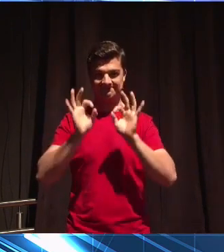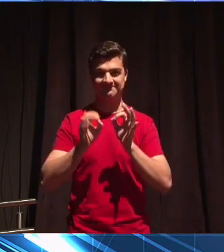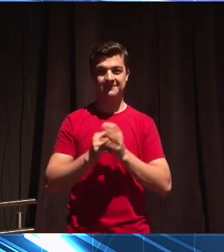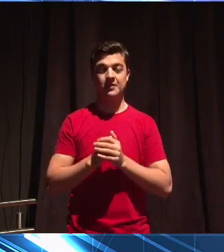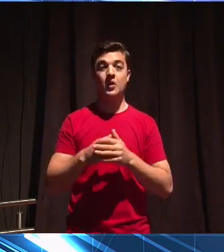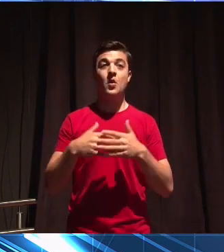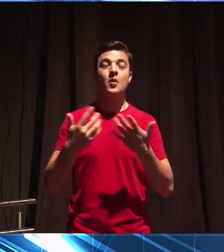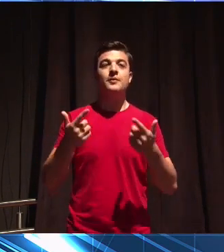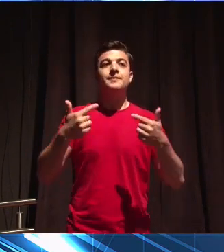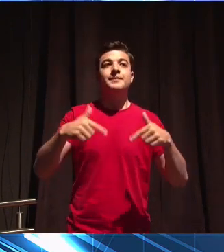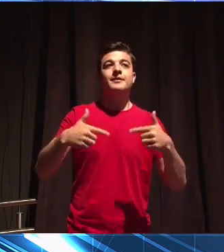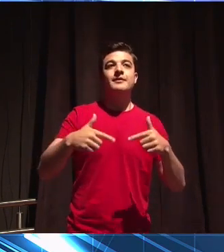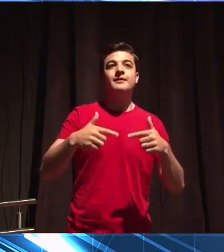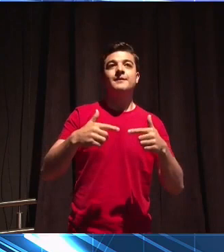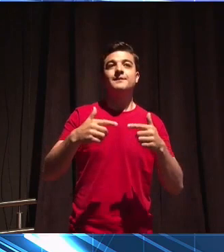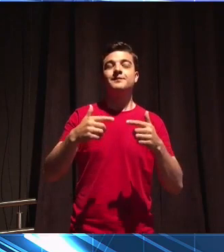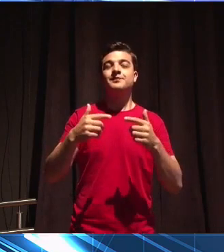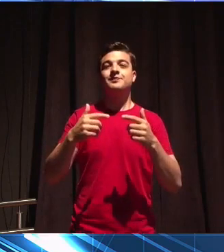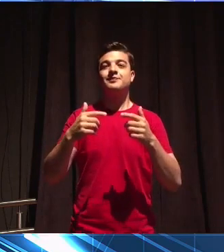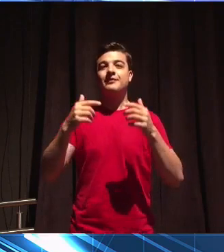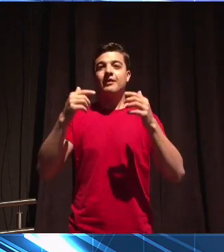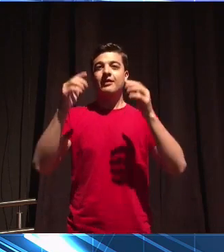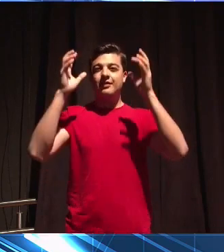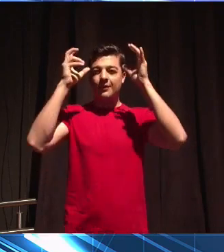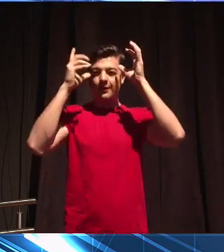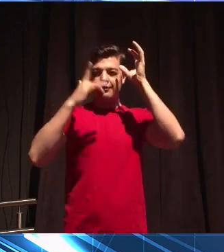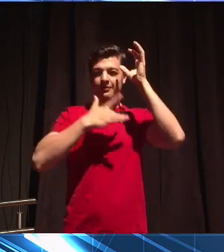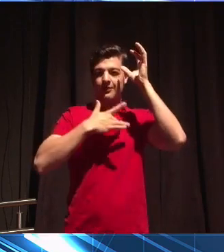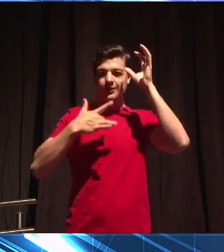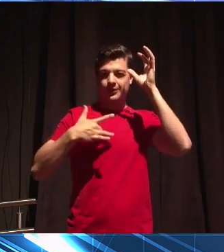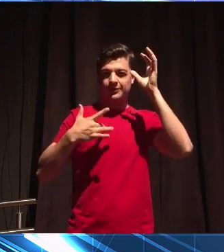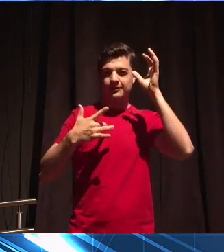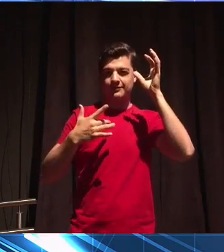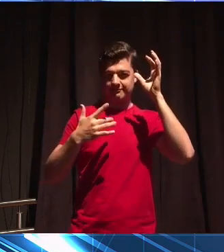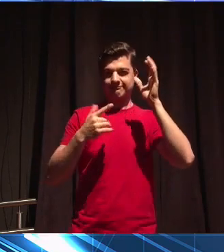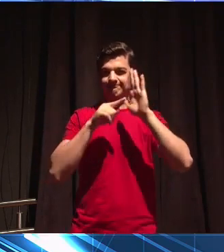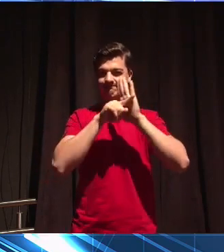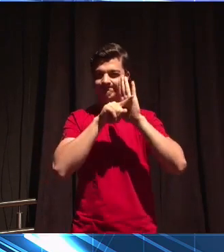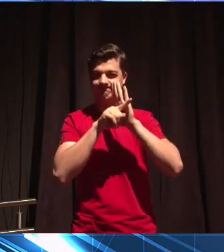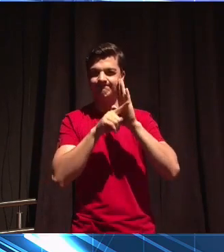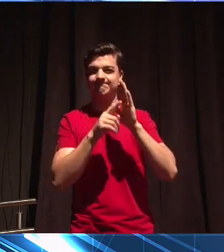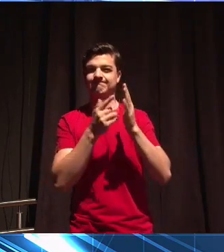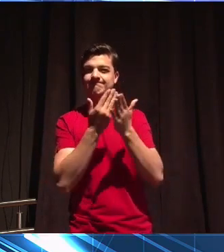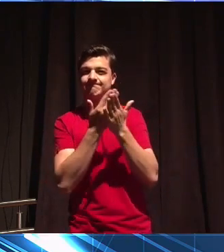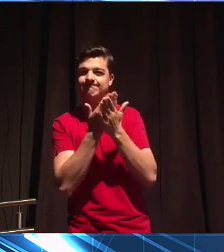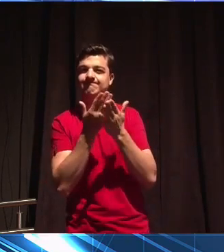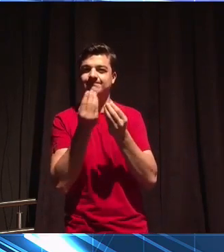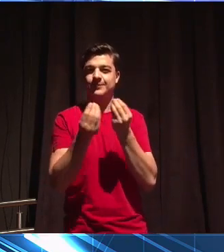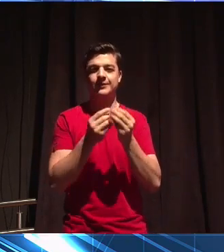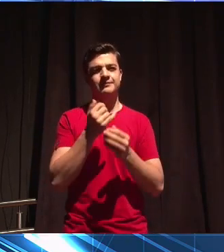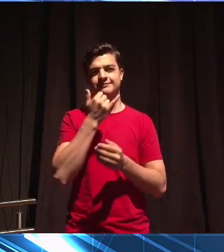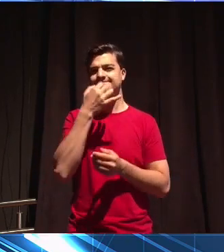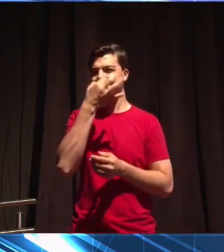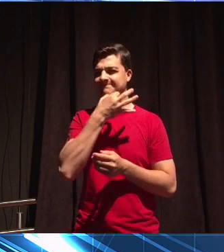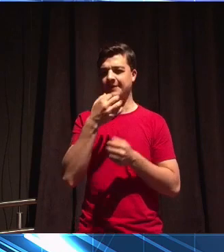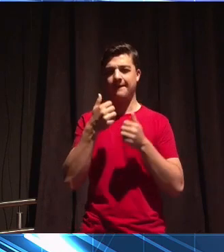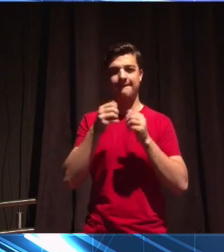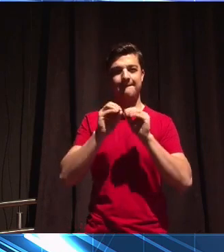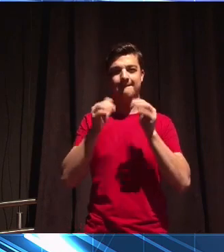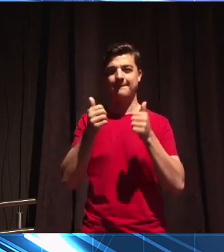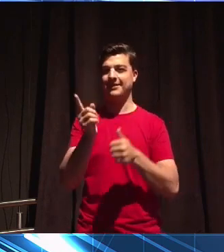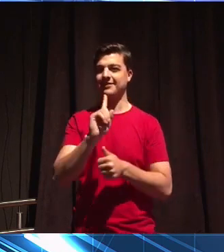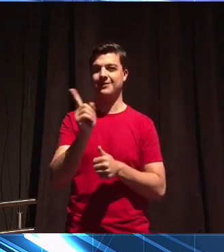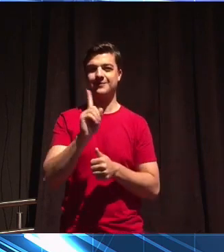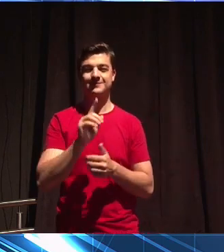neuro, mas eu posso melhorar pelo menos uma questão de mental. Então, aqui no Brasil, a gente tenta mudar isso, para definir dado neural, definir a